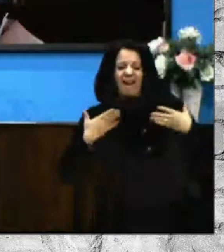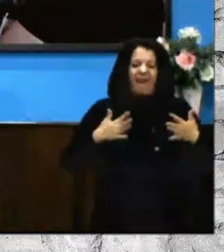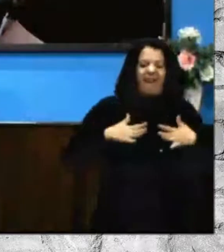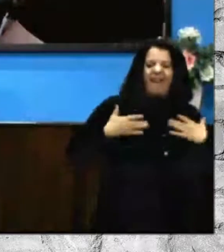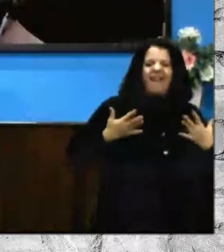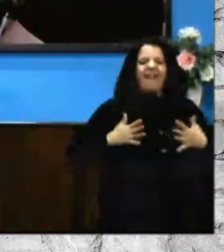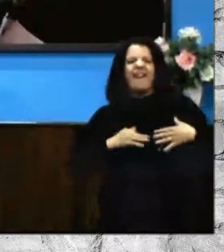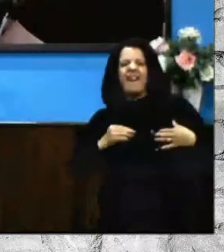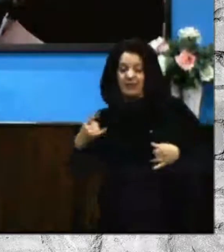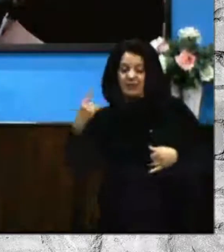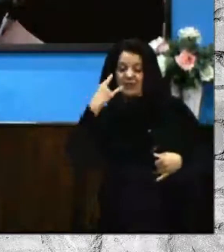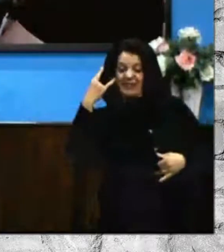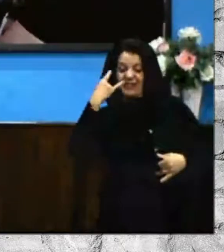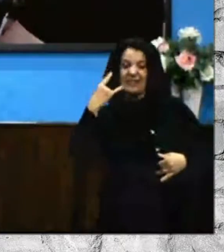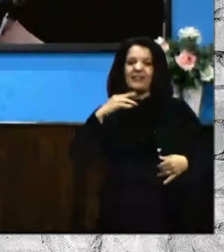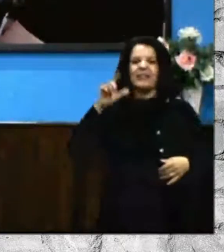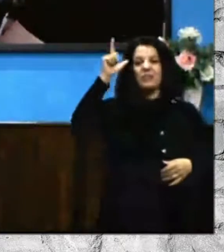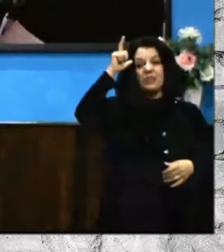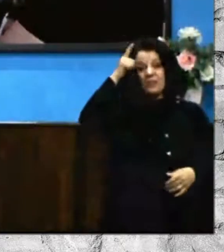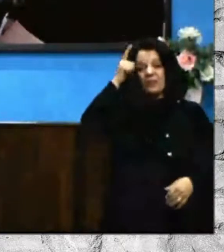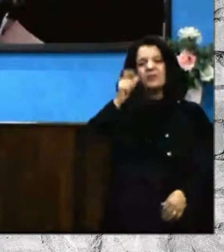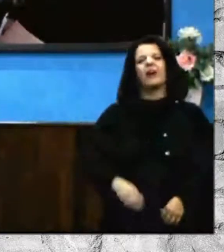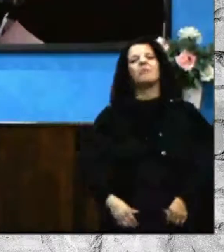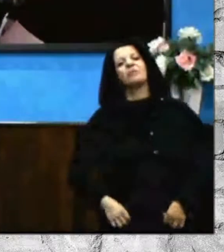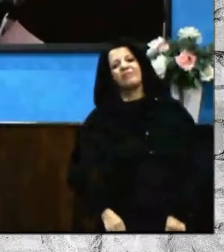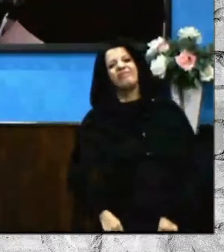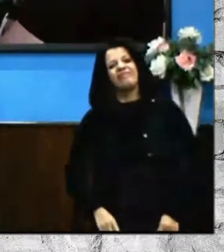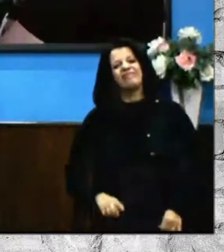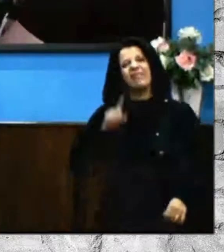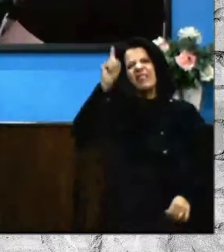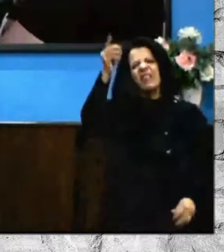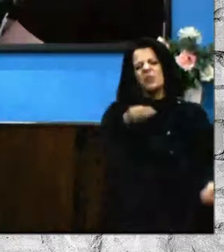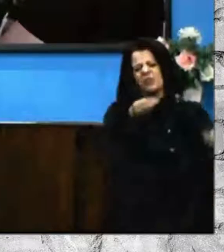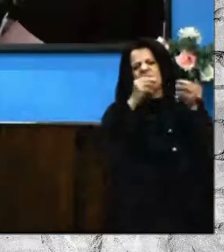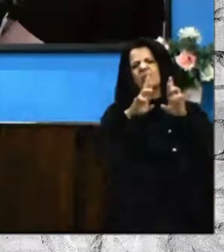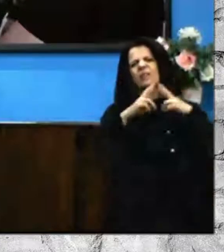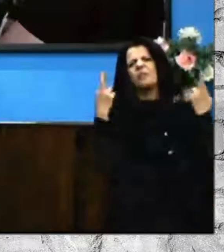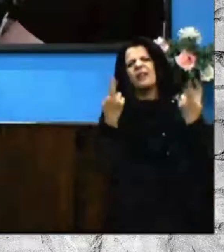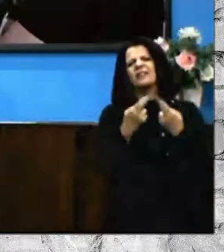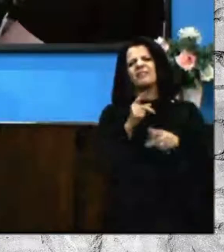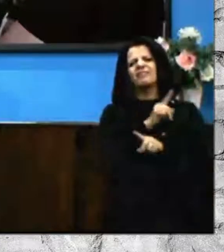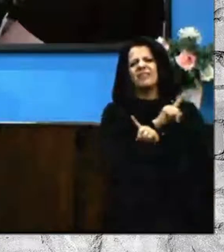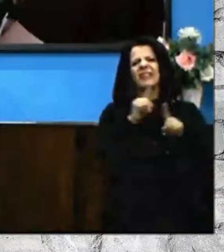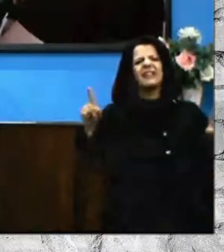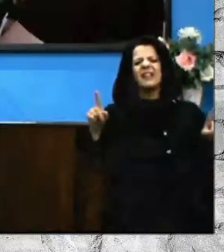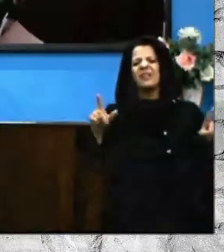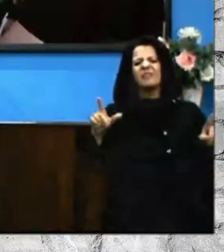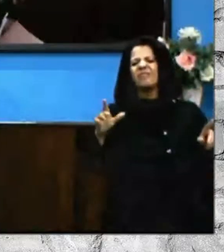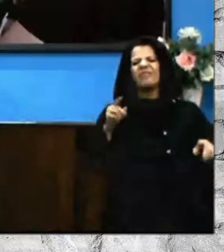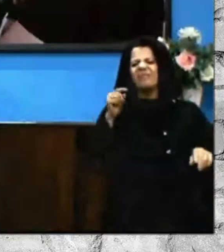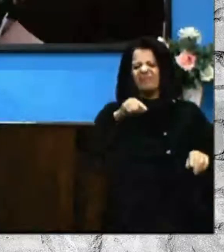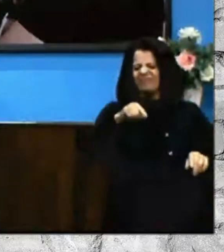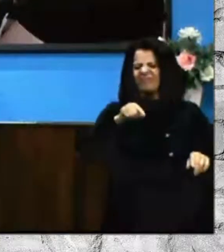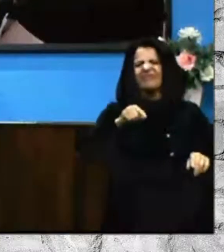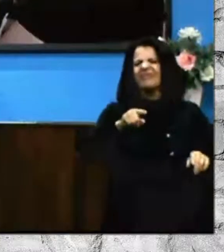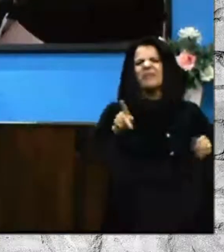revistas de entretenimento do diabo. Deus já nos deu o reino, não somos mais deste mundo. Será